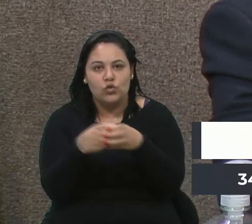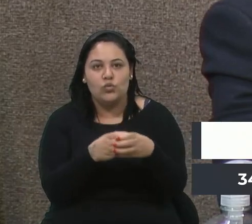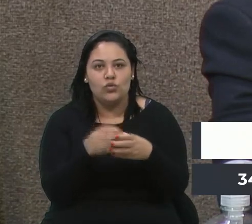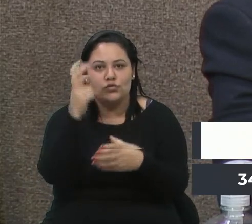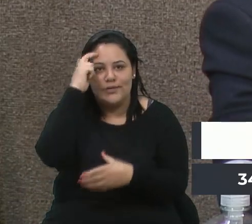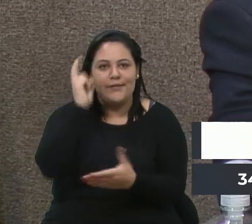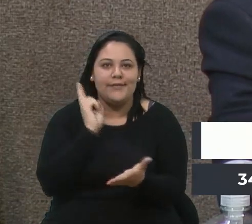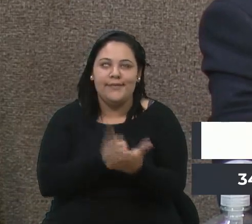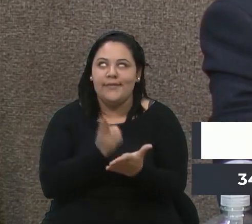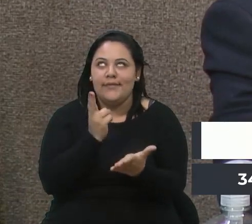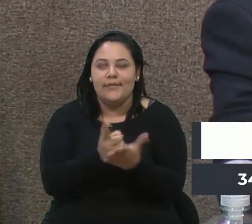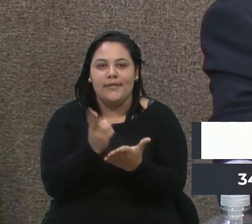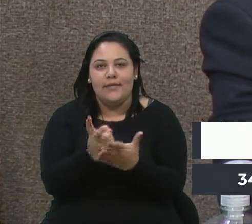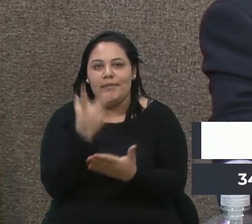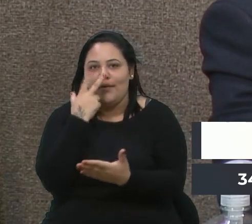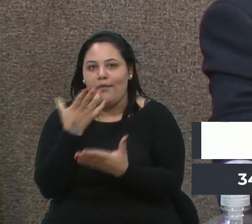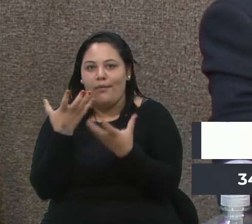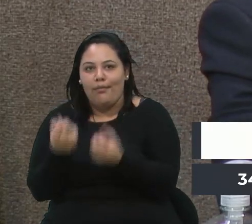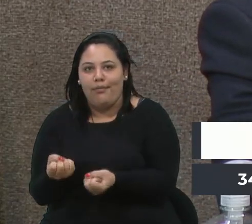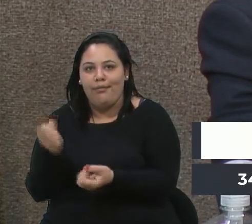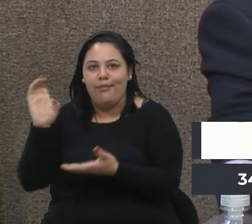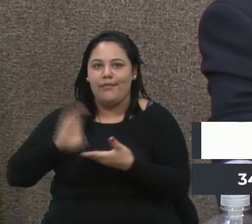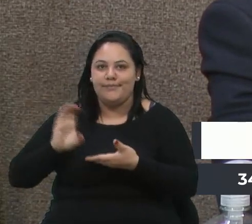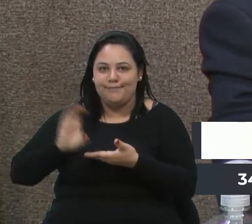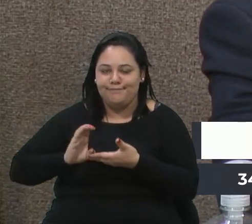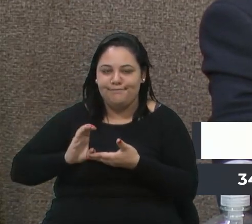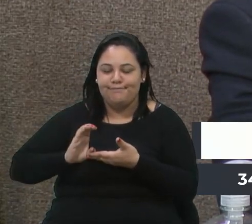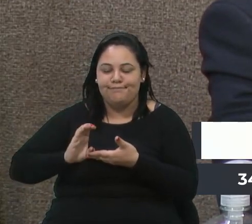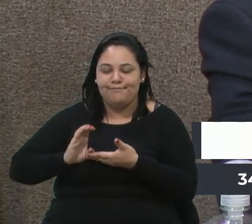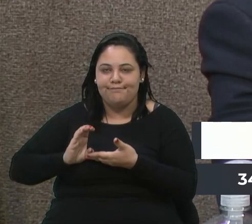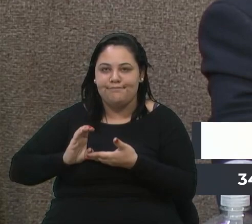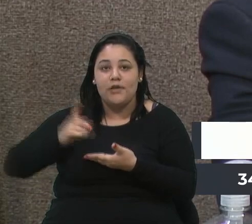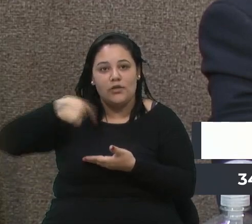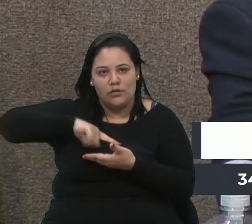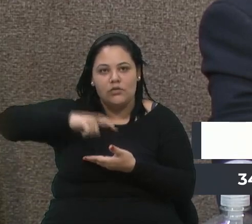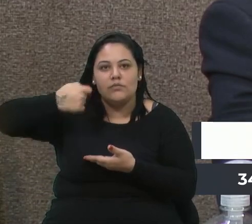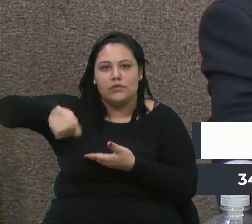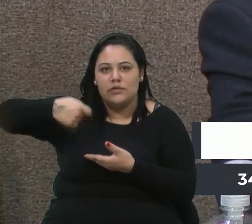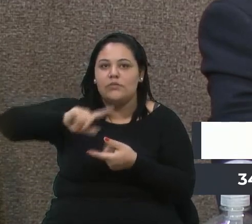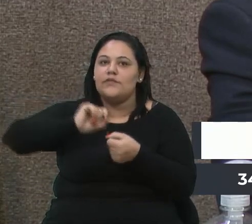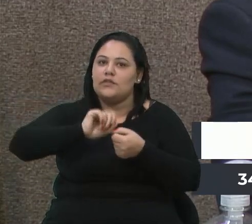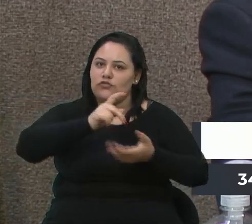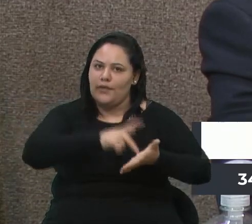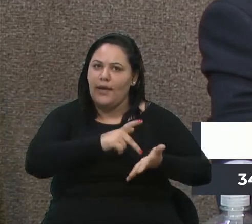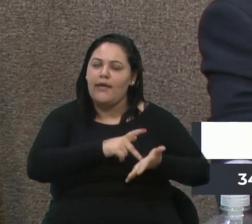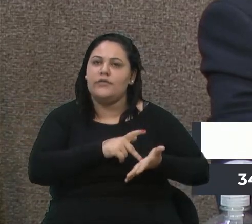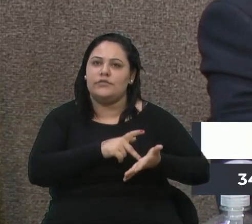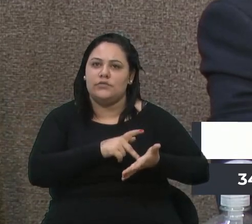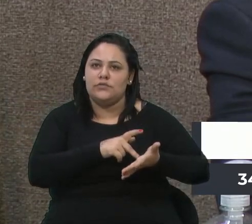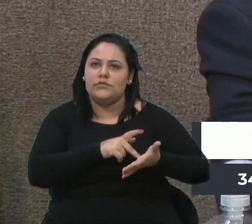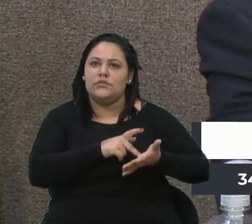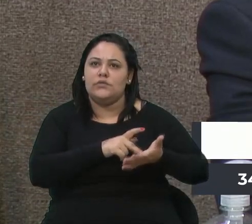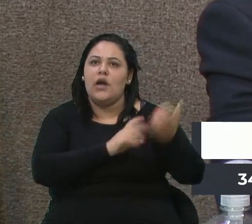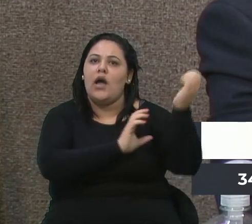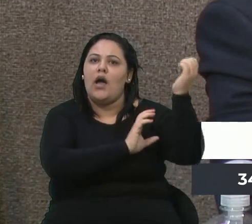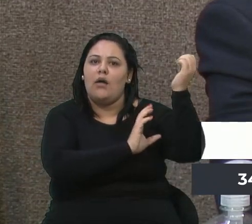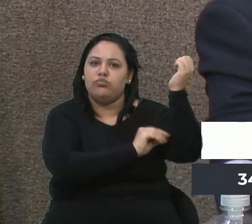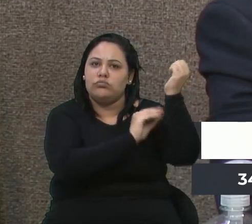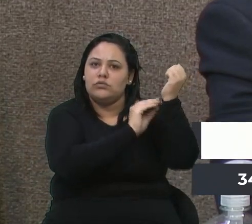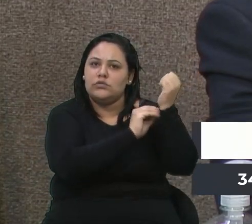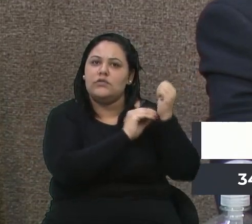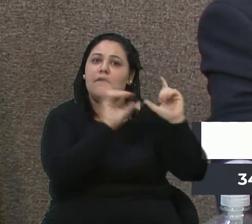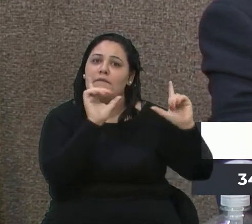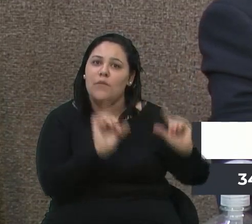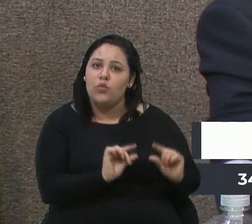mesmos que recebem recursos, então a gente precisa realmente fazer com que a burocracia acabe, ou diminua,